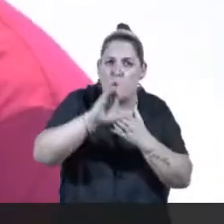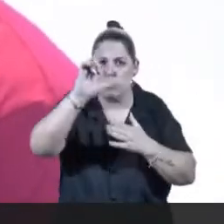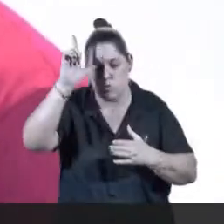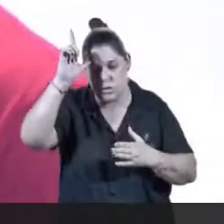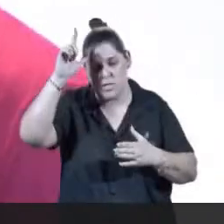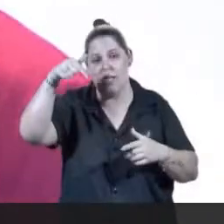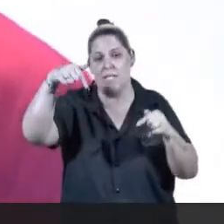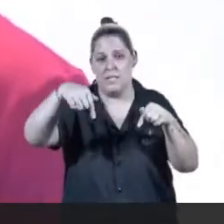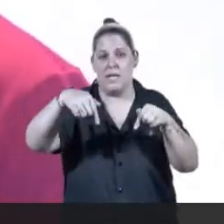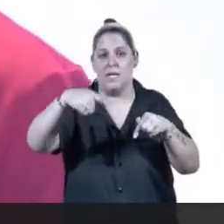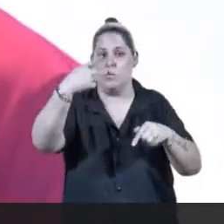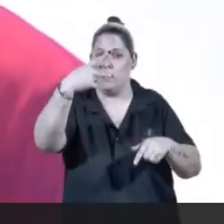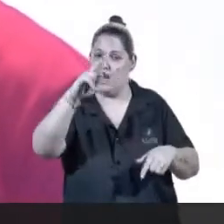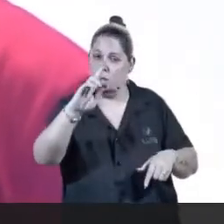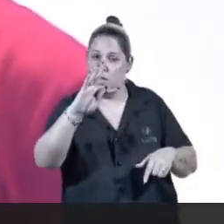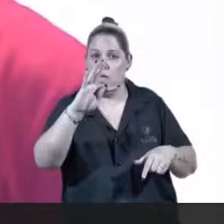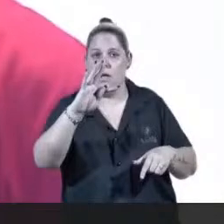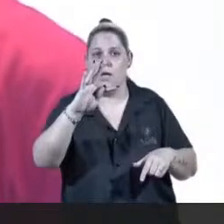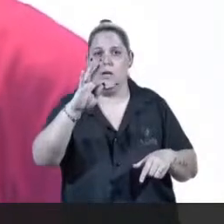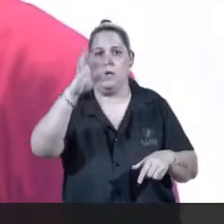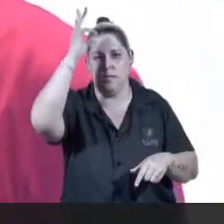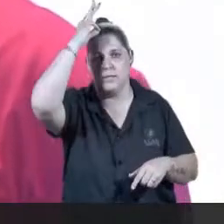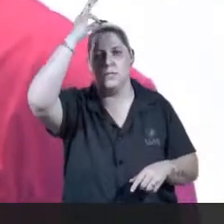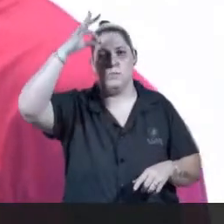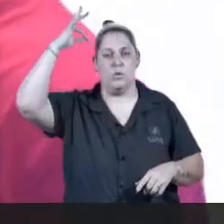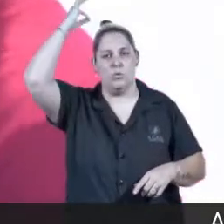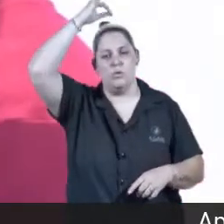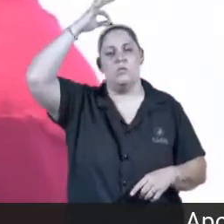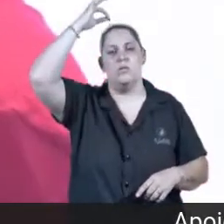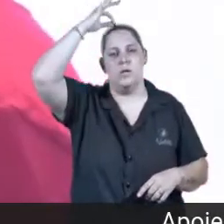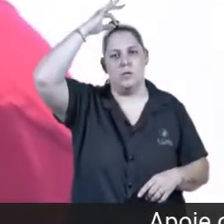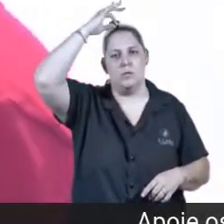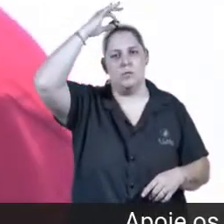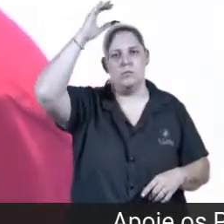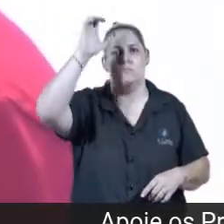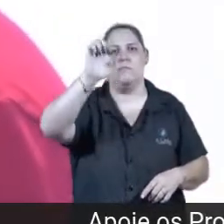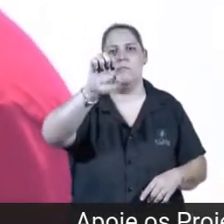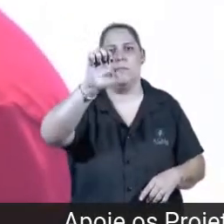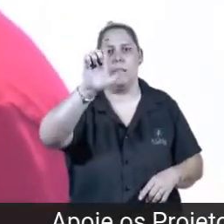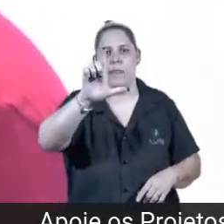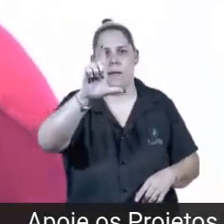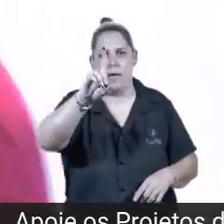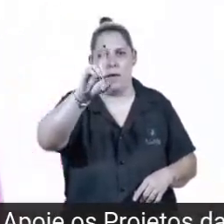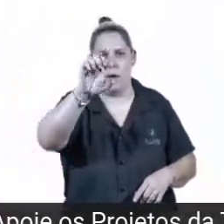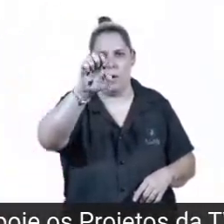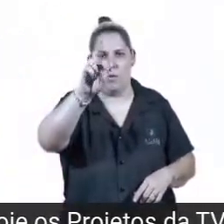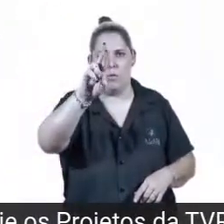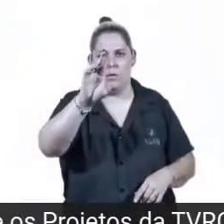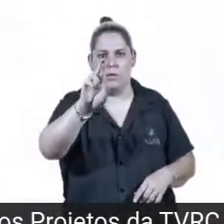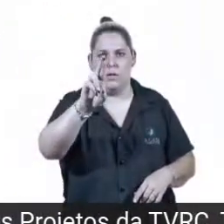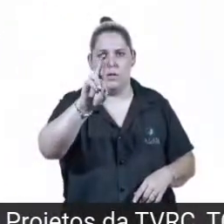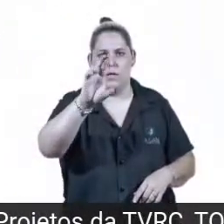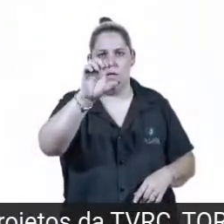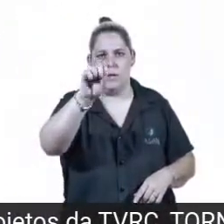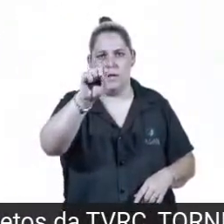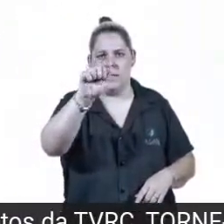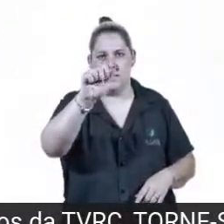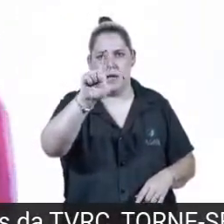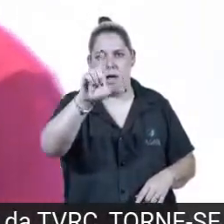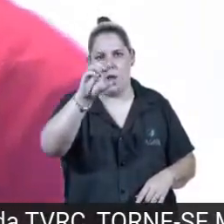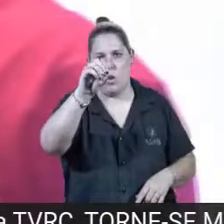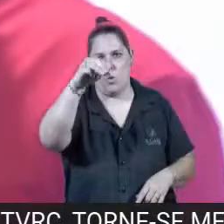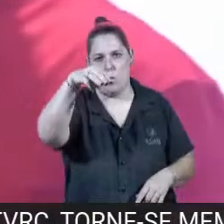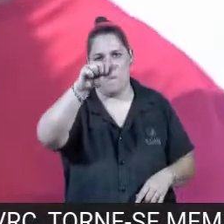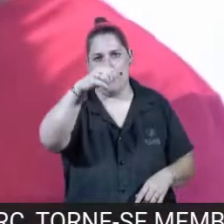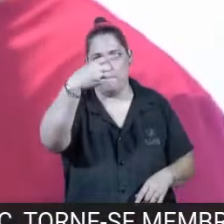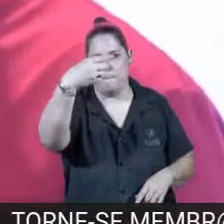do PT do Estado do Espírito Santo. Eu quero agradecer o meu querido Helder Salomão, que representa muito, muito bem, e